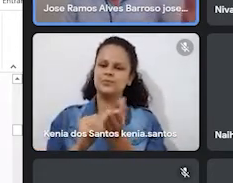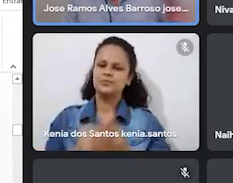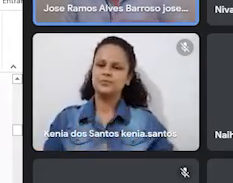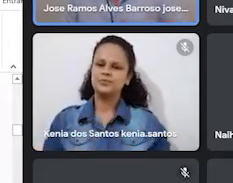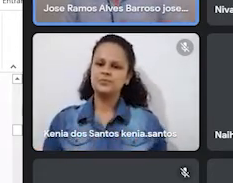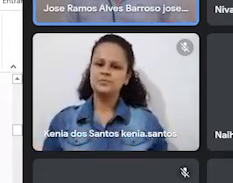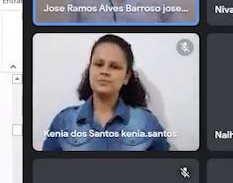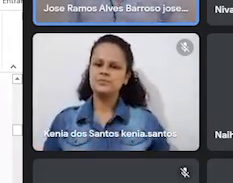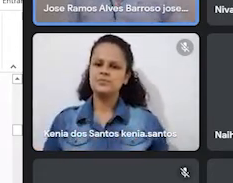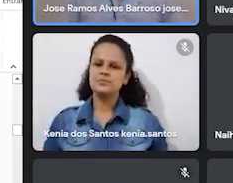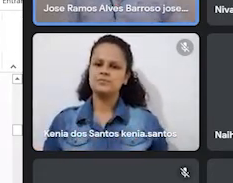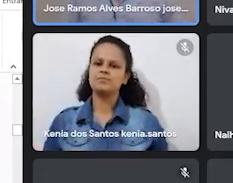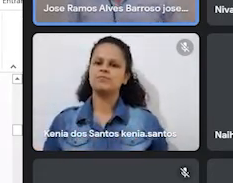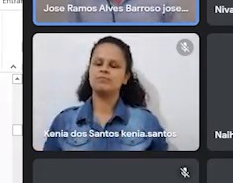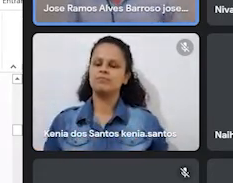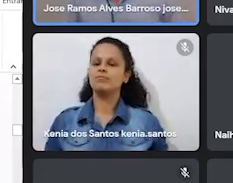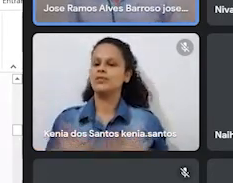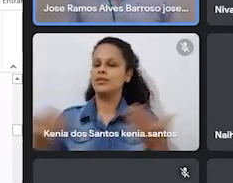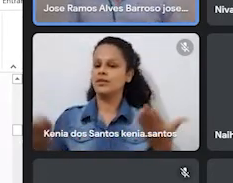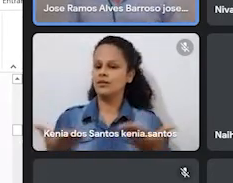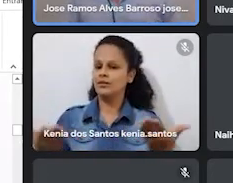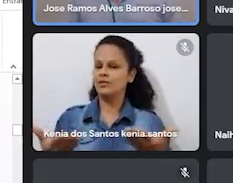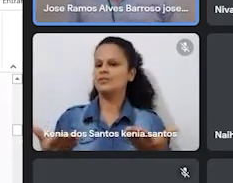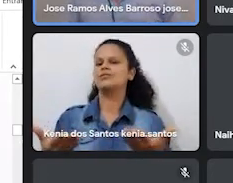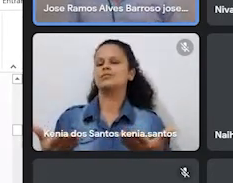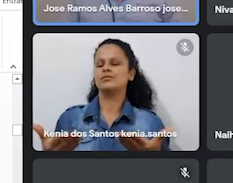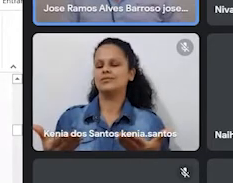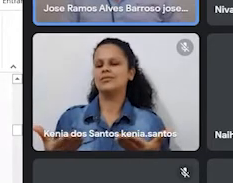Que a nova